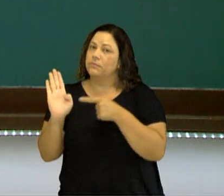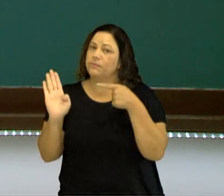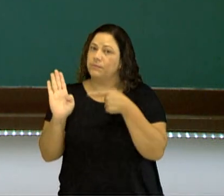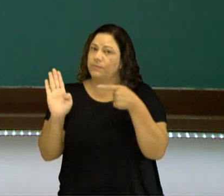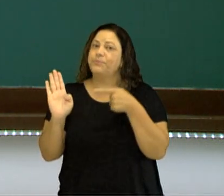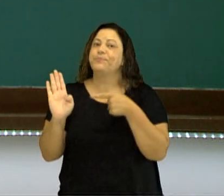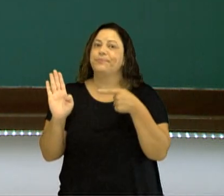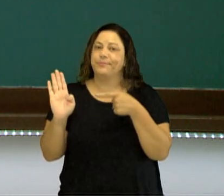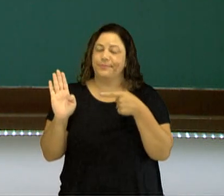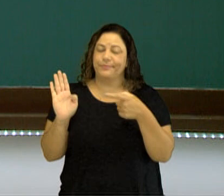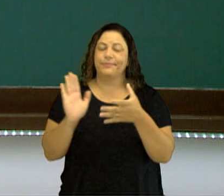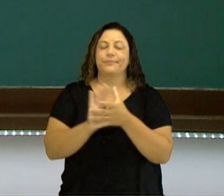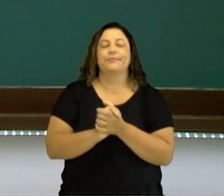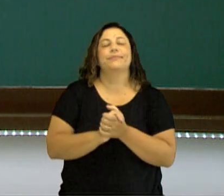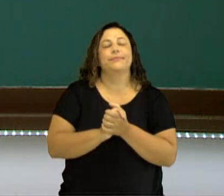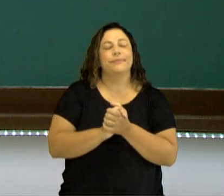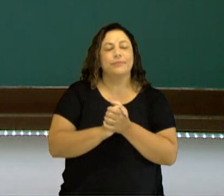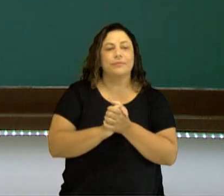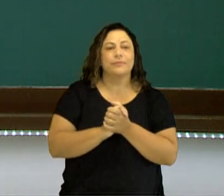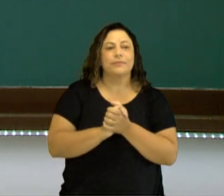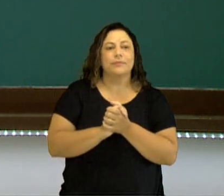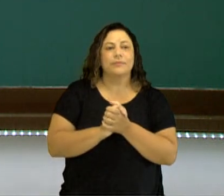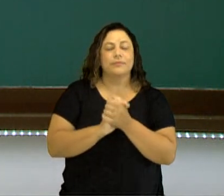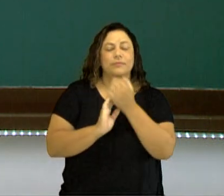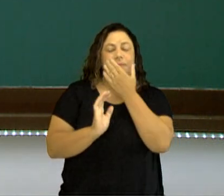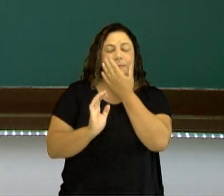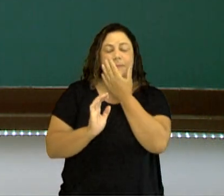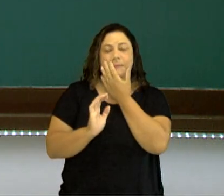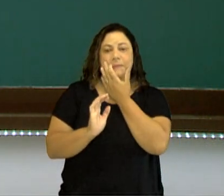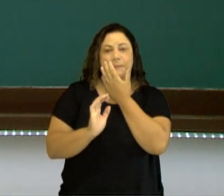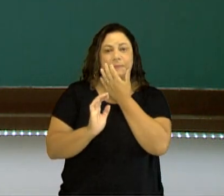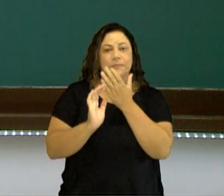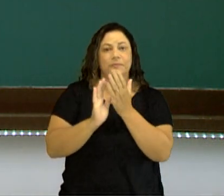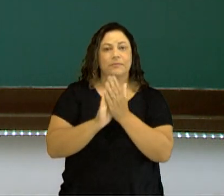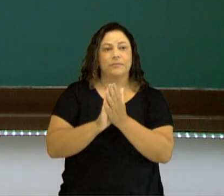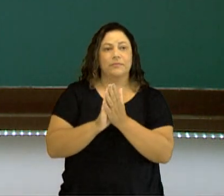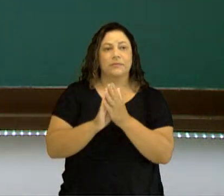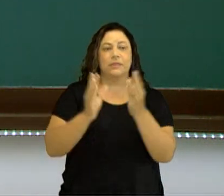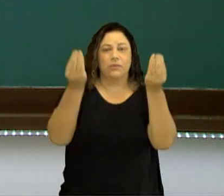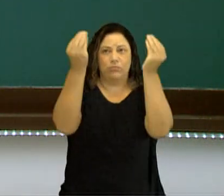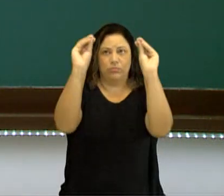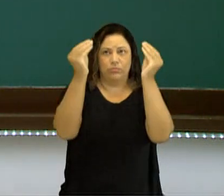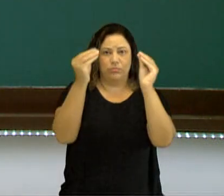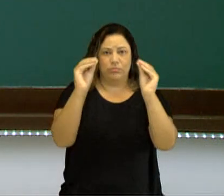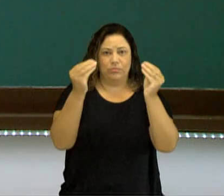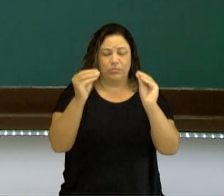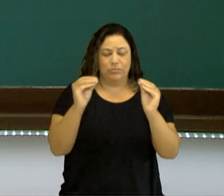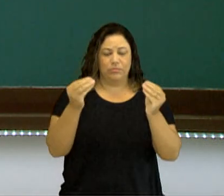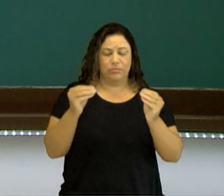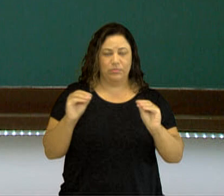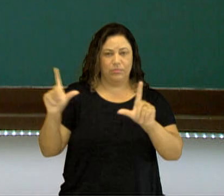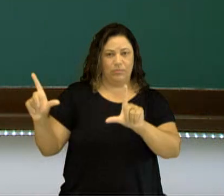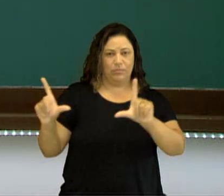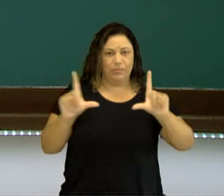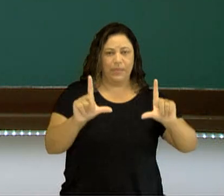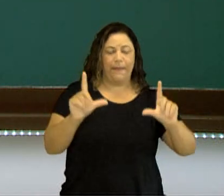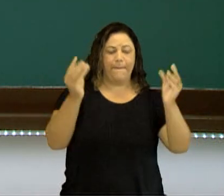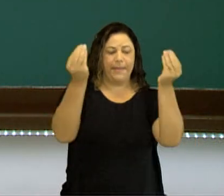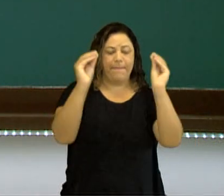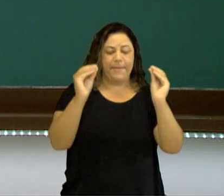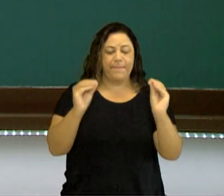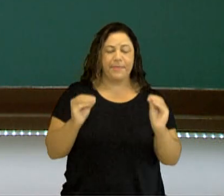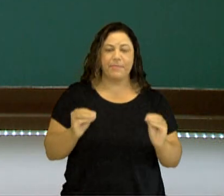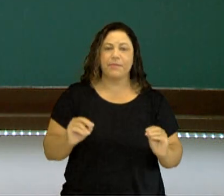enunciado também, ok? Vou para frente novamente. Preenchendo essa tabela com todos os valores ali do